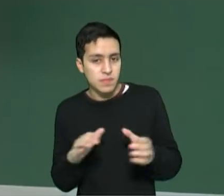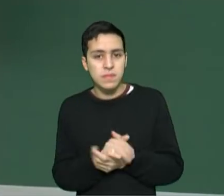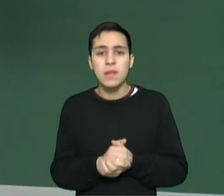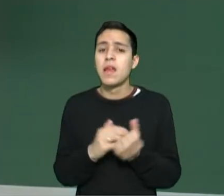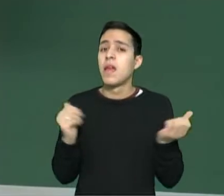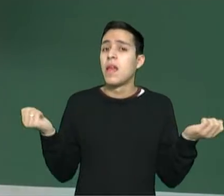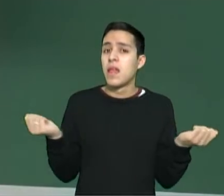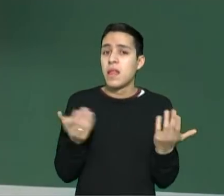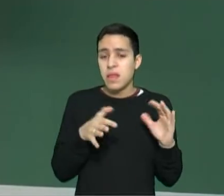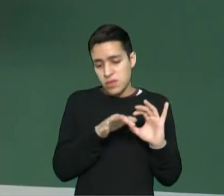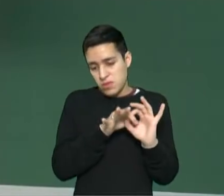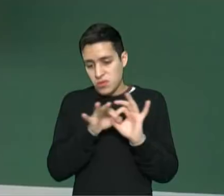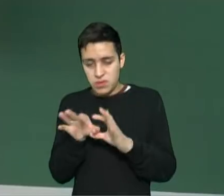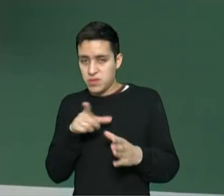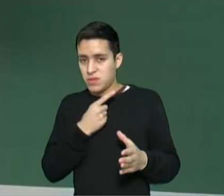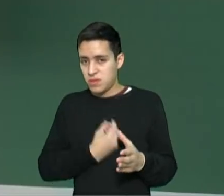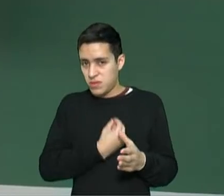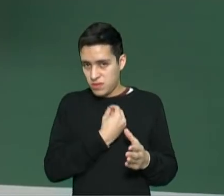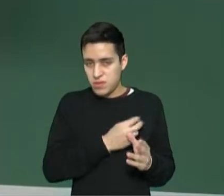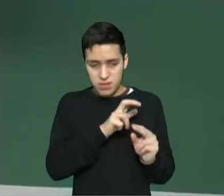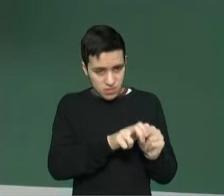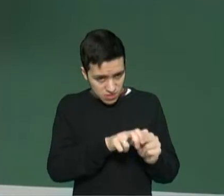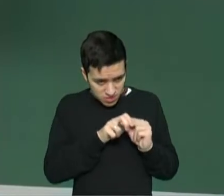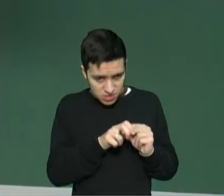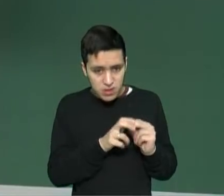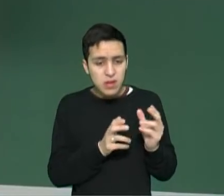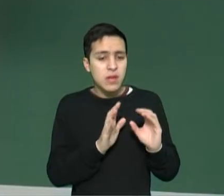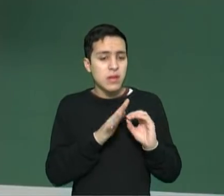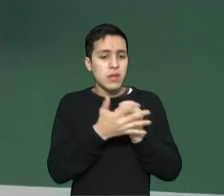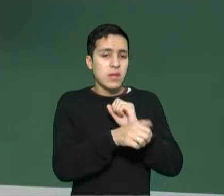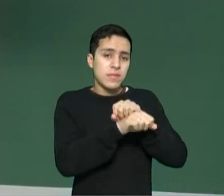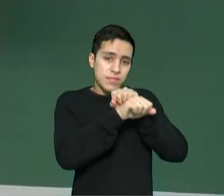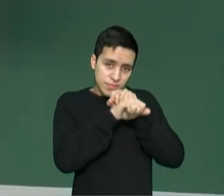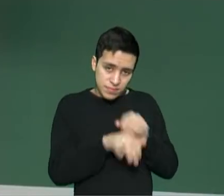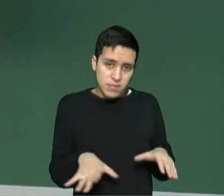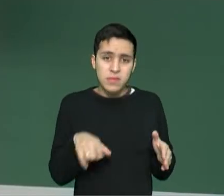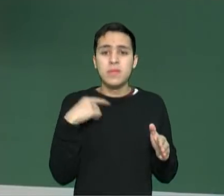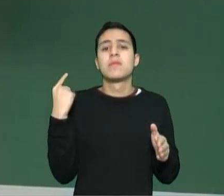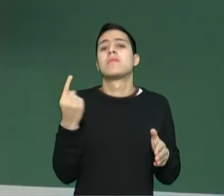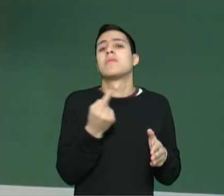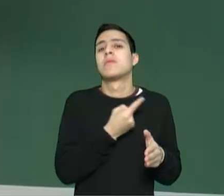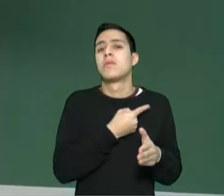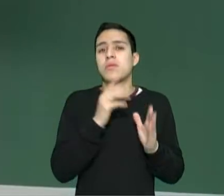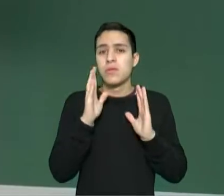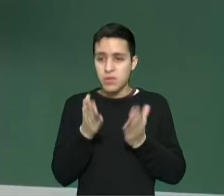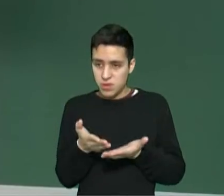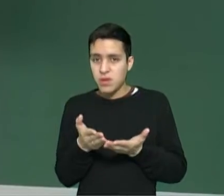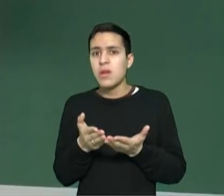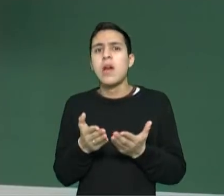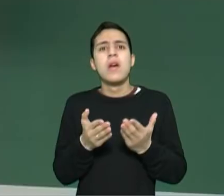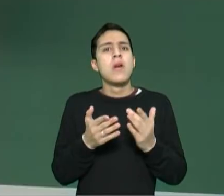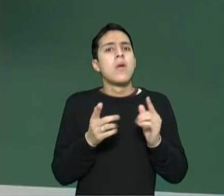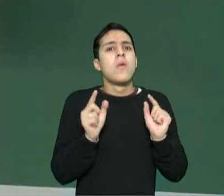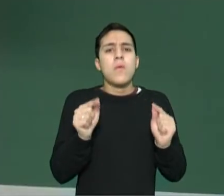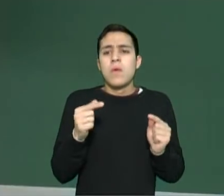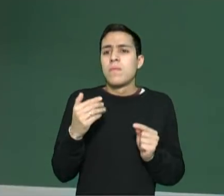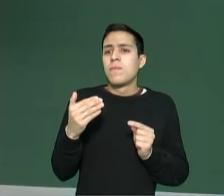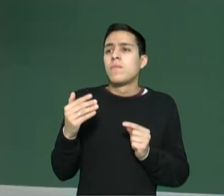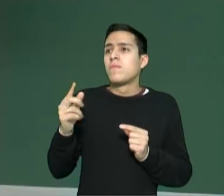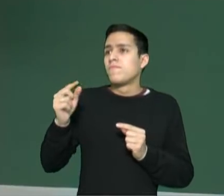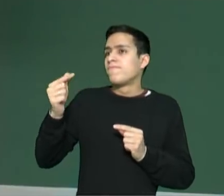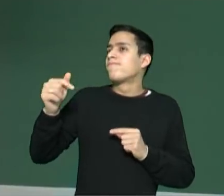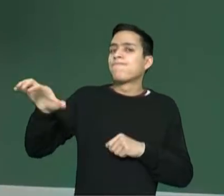atual conjuntura que vivemos, em detrimento do coronavírus, nós estamos tendo uma rede grande bancada